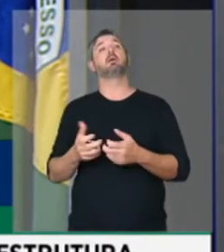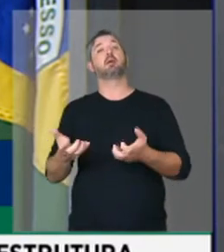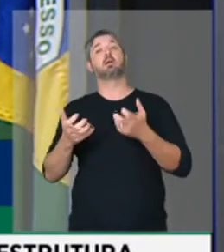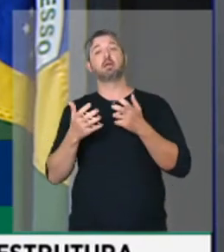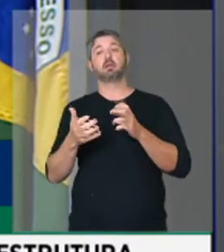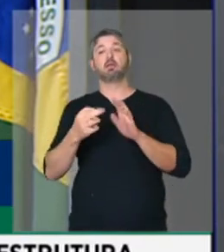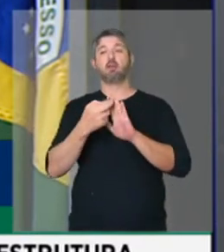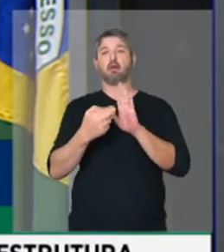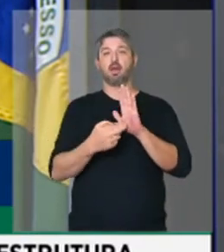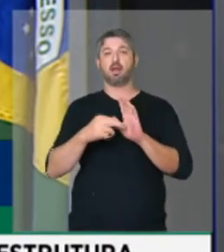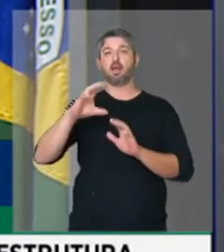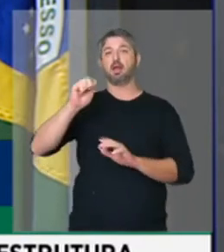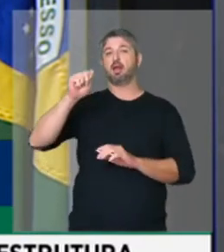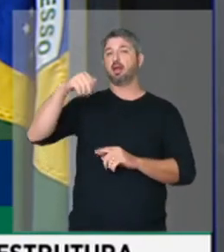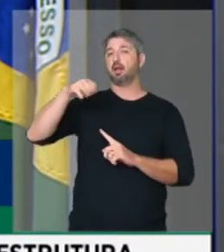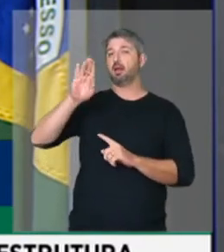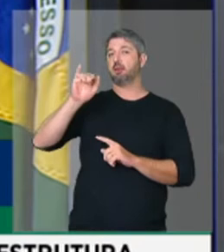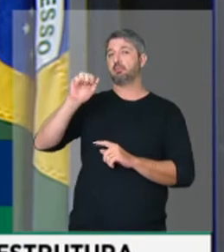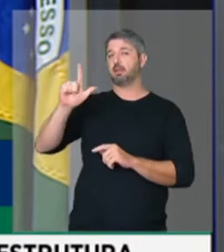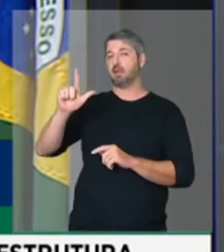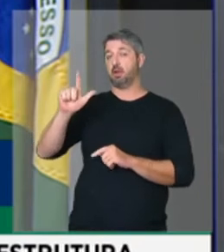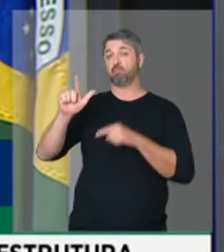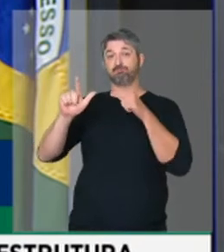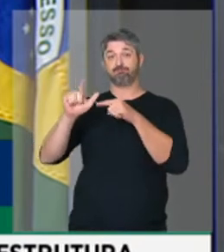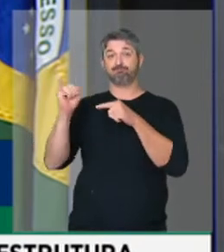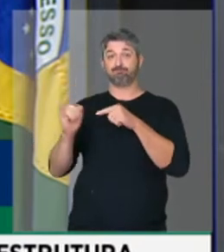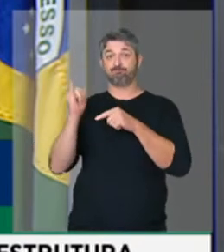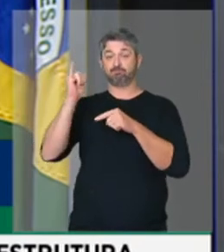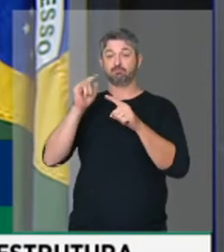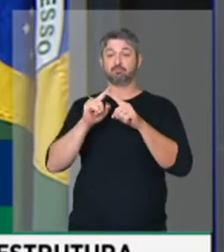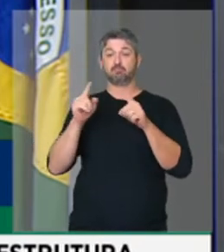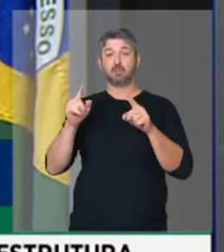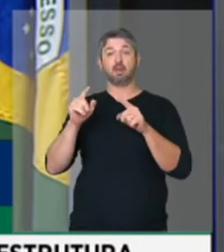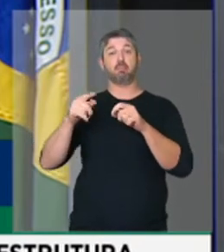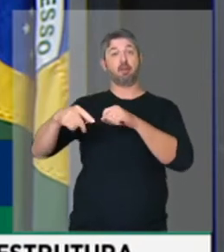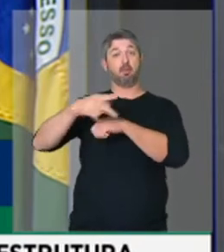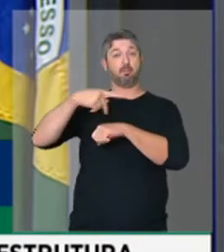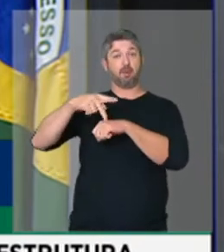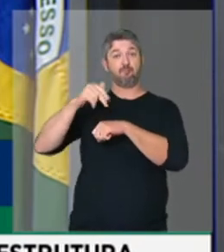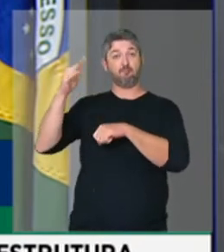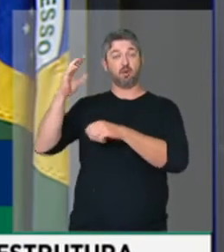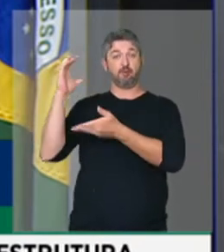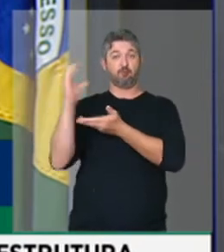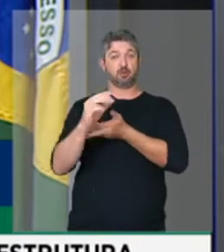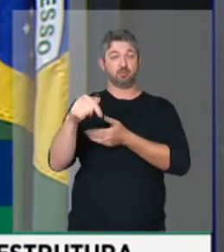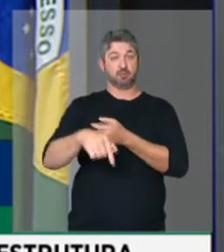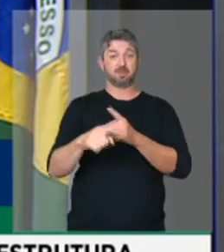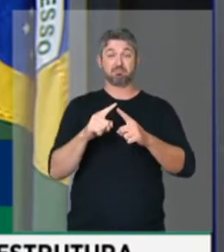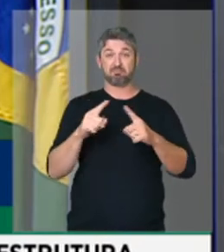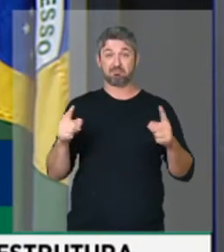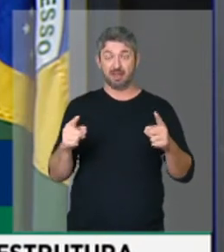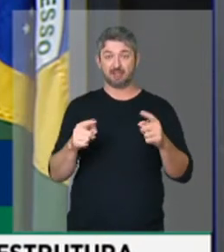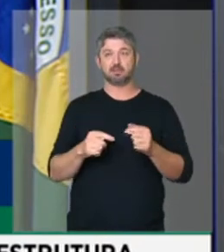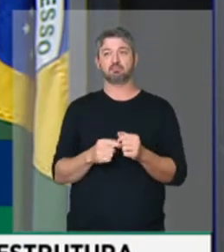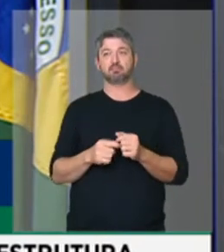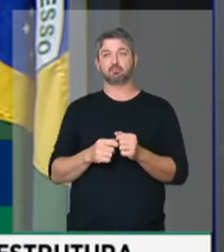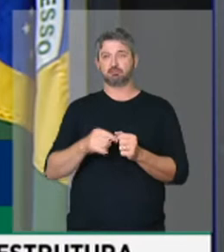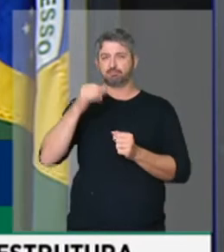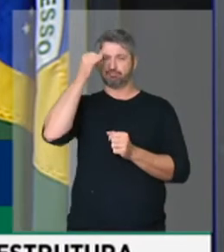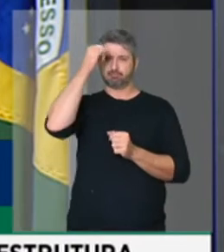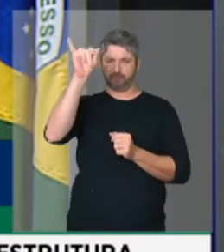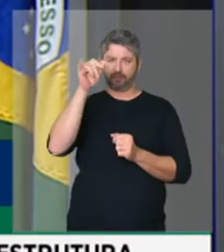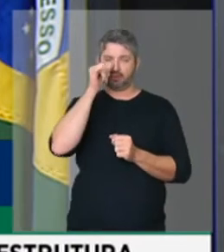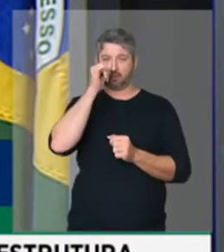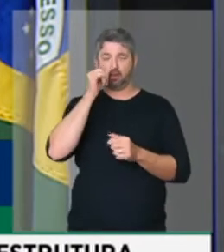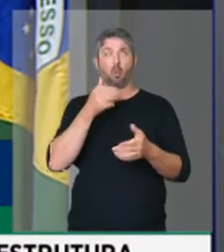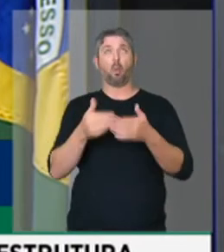cláusula cambial, que nós achamos importante para atrair investimentos internacionais. Porém, para evitar que